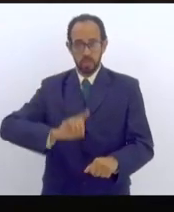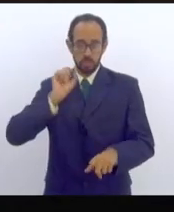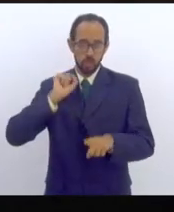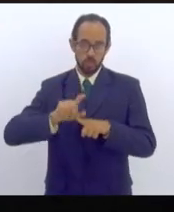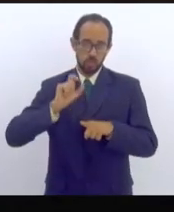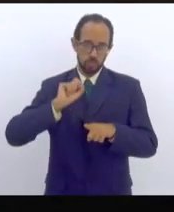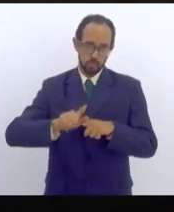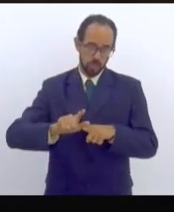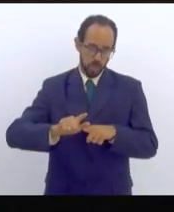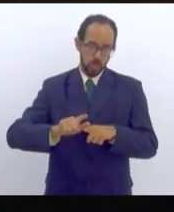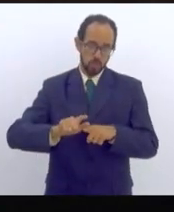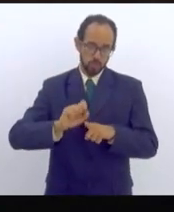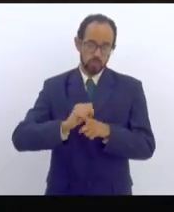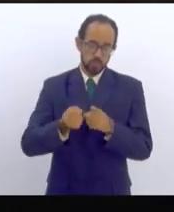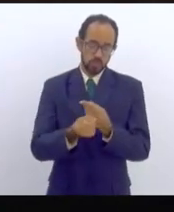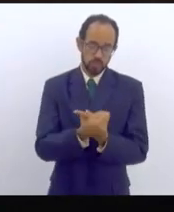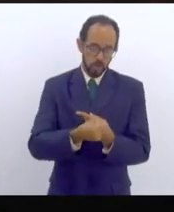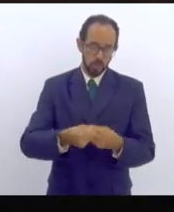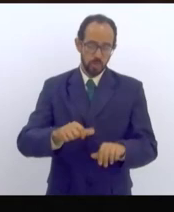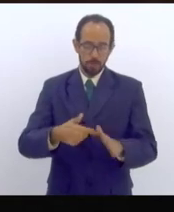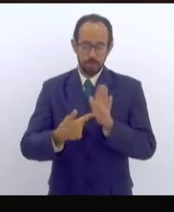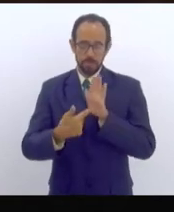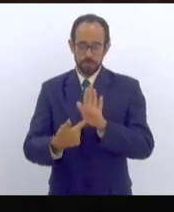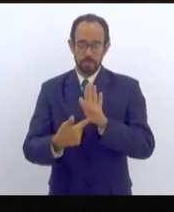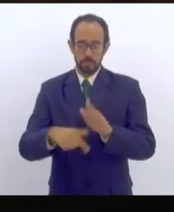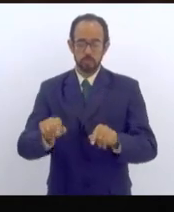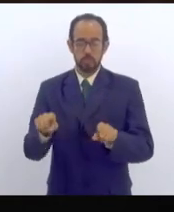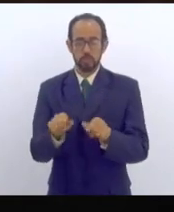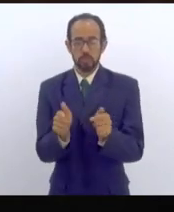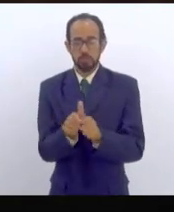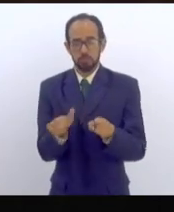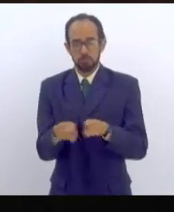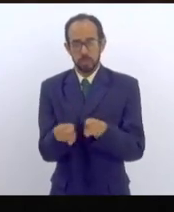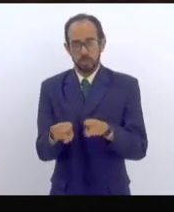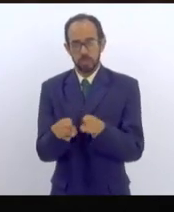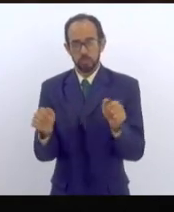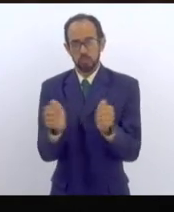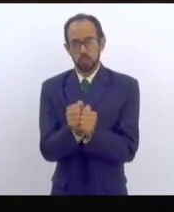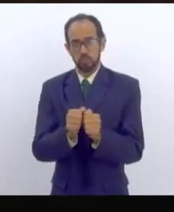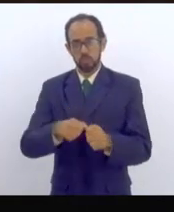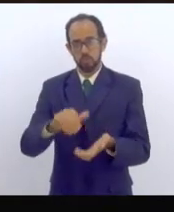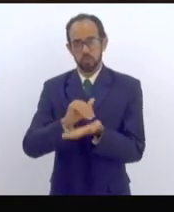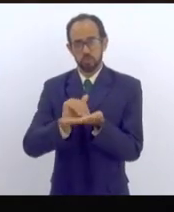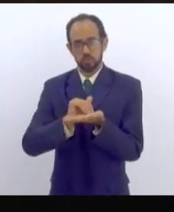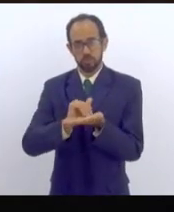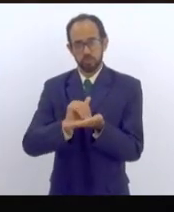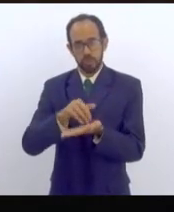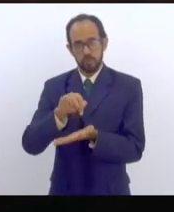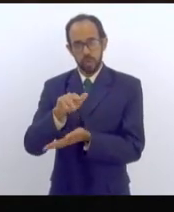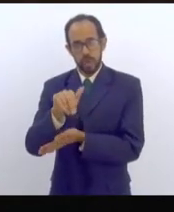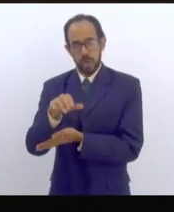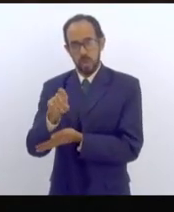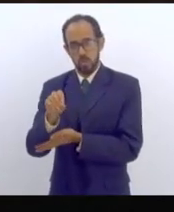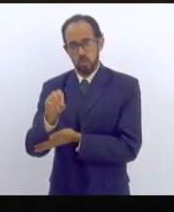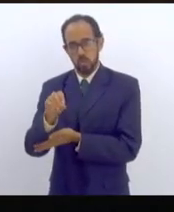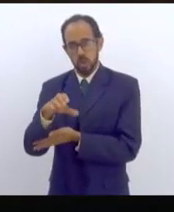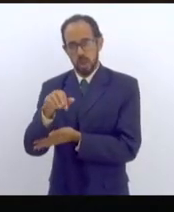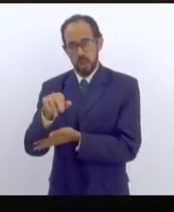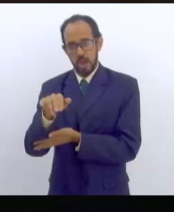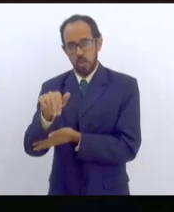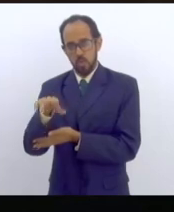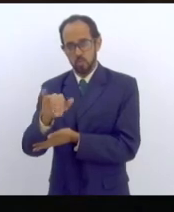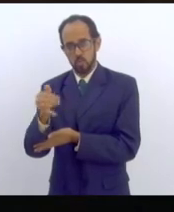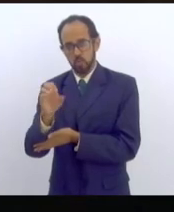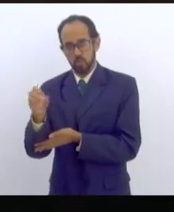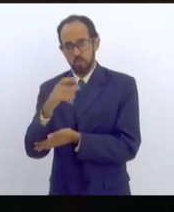indicação junto dos esforços do secretário de assistência, o Fernando Araújo, lá da Prefeitura de Petrópolis, para a gente poder garantir o direito a